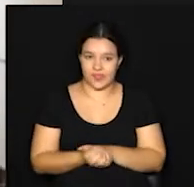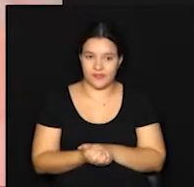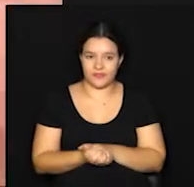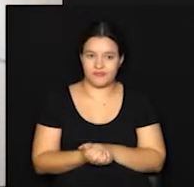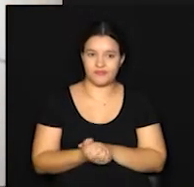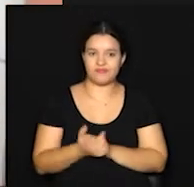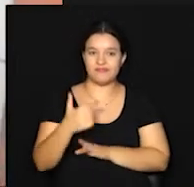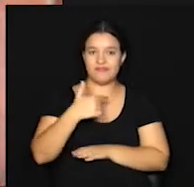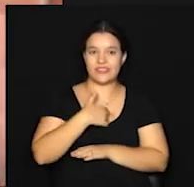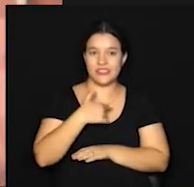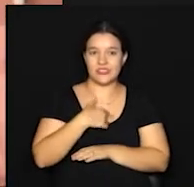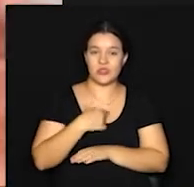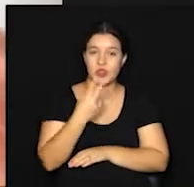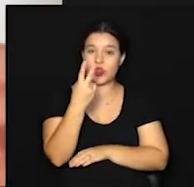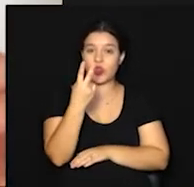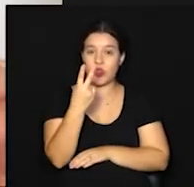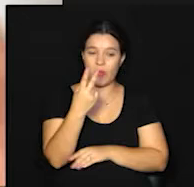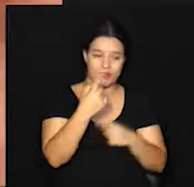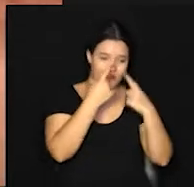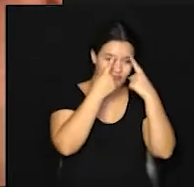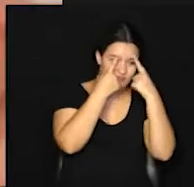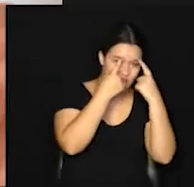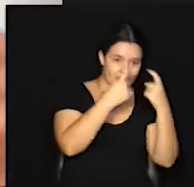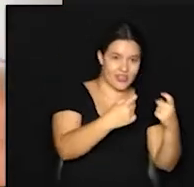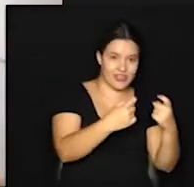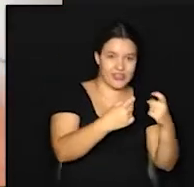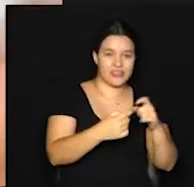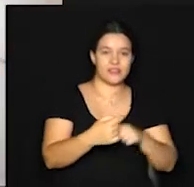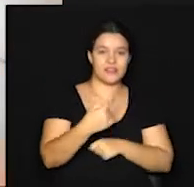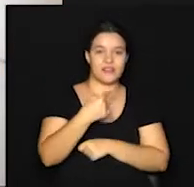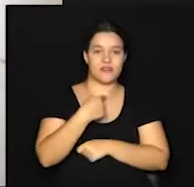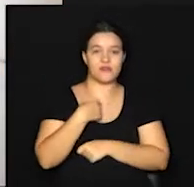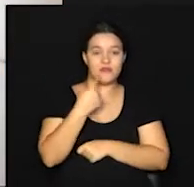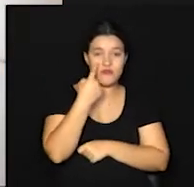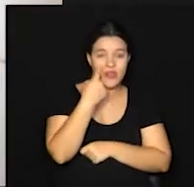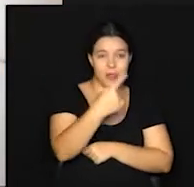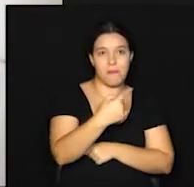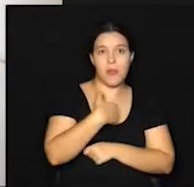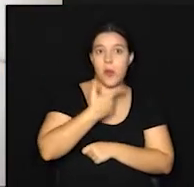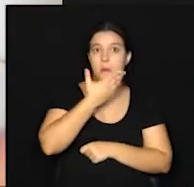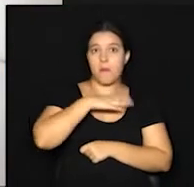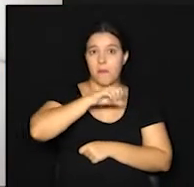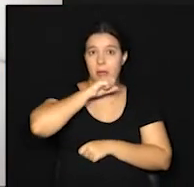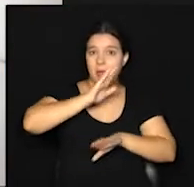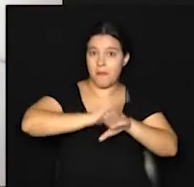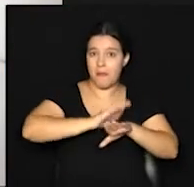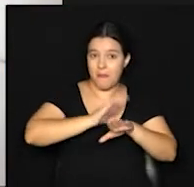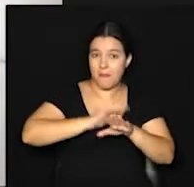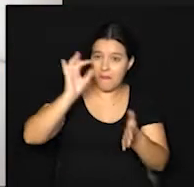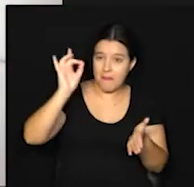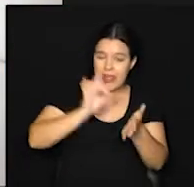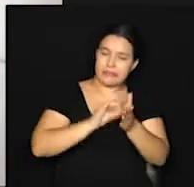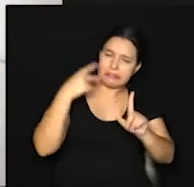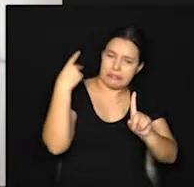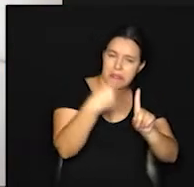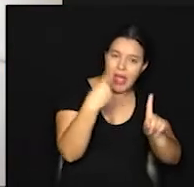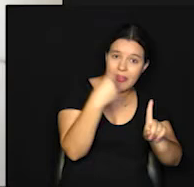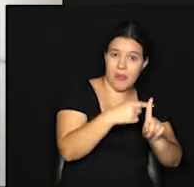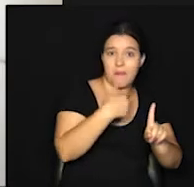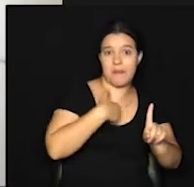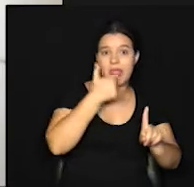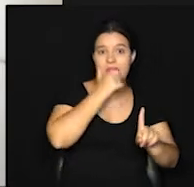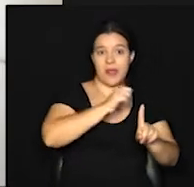específico, são dois tipos de violência. Na minha infância, eu vivia violência física, através do meu pai. E quando